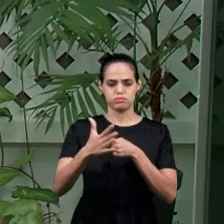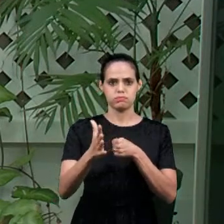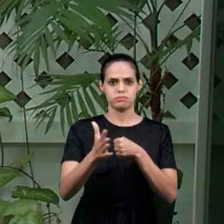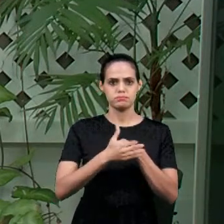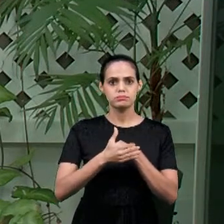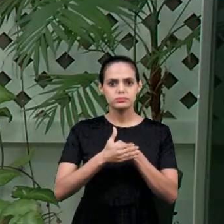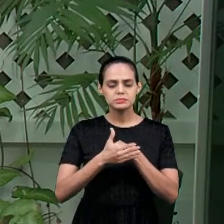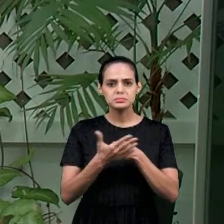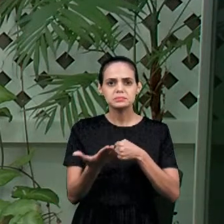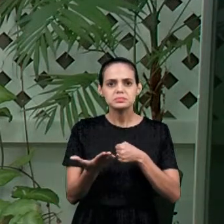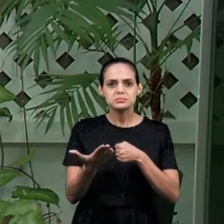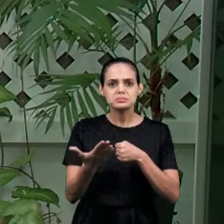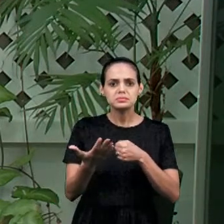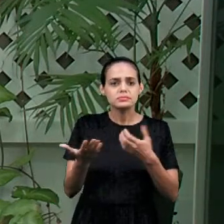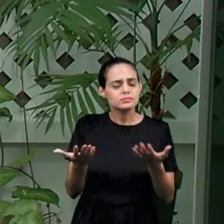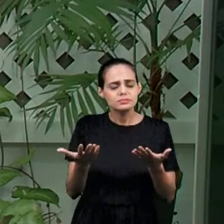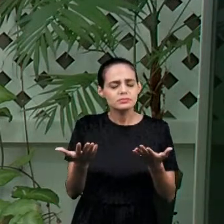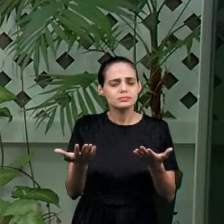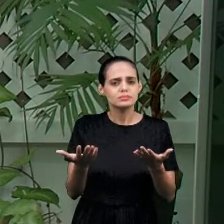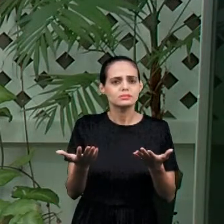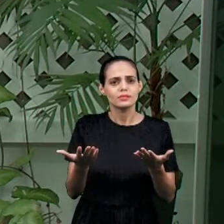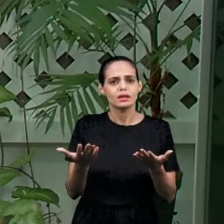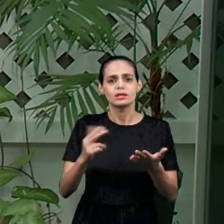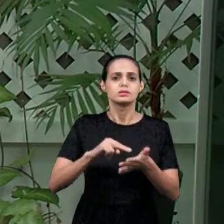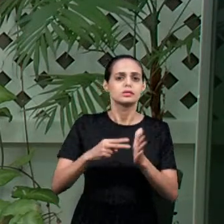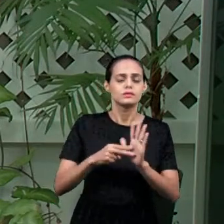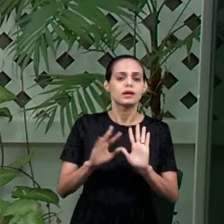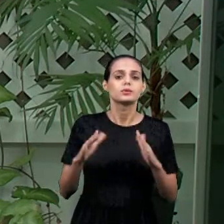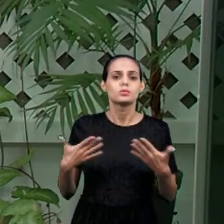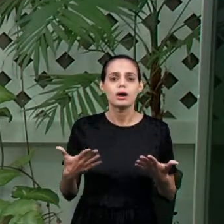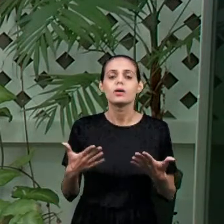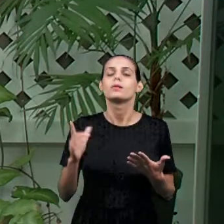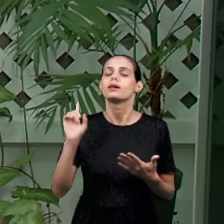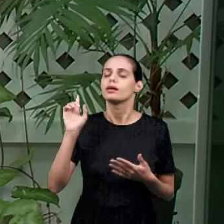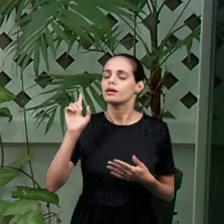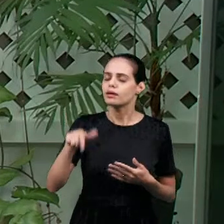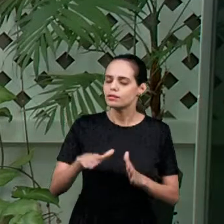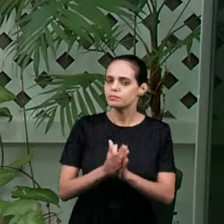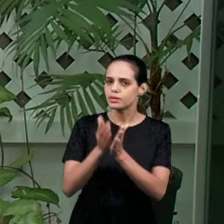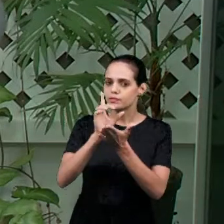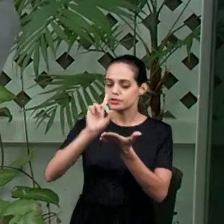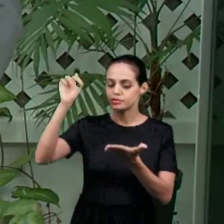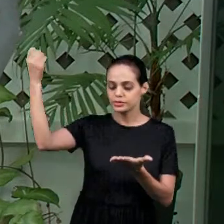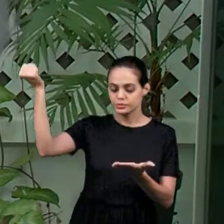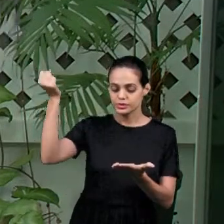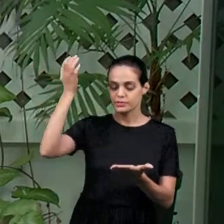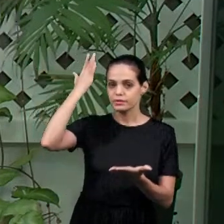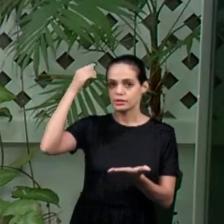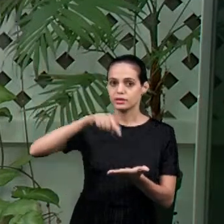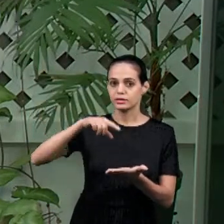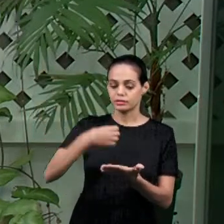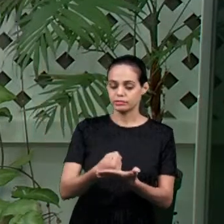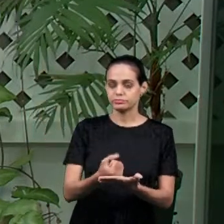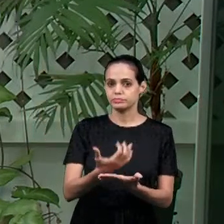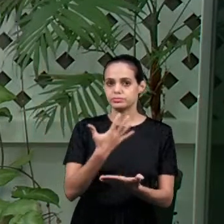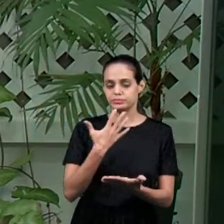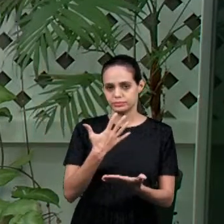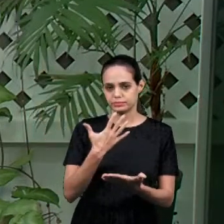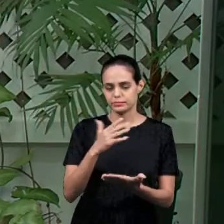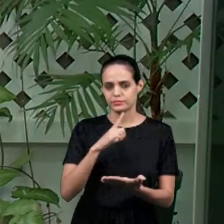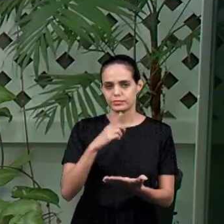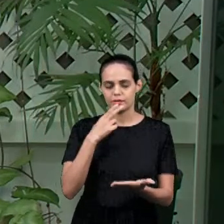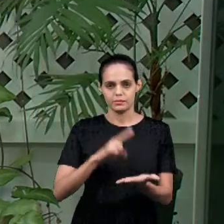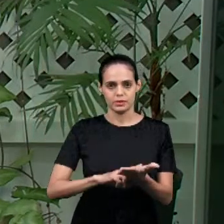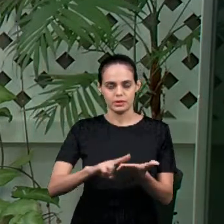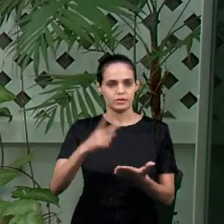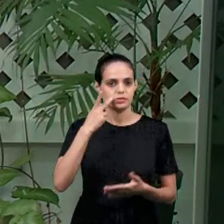vida, você está usando a palavra revelada. Quando você se reúne, agora mesmo eu recebi uma correspondência de um pai dizendo o seguinte,